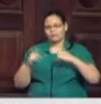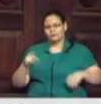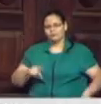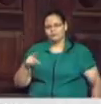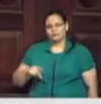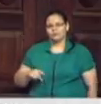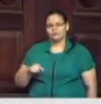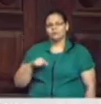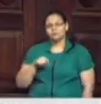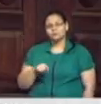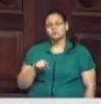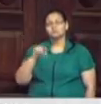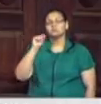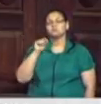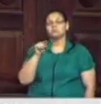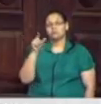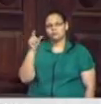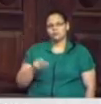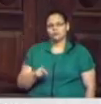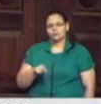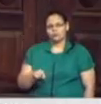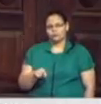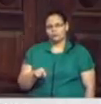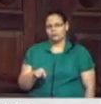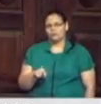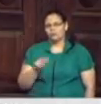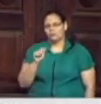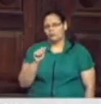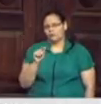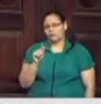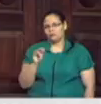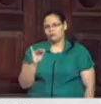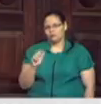para a Agência Nacional de Petróleo. A agência não tem que ser